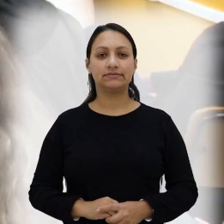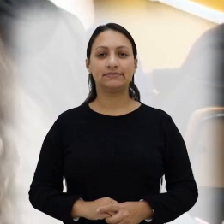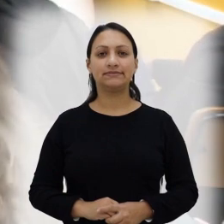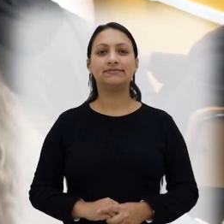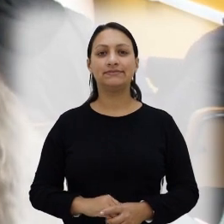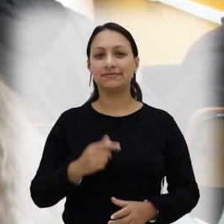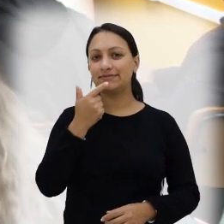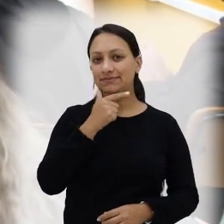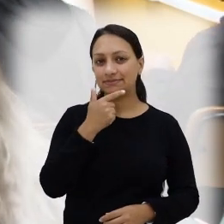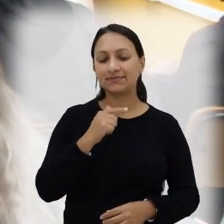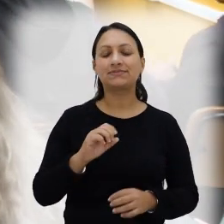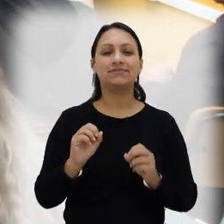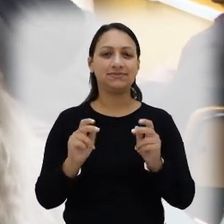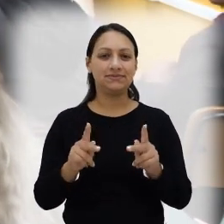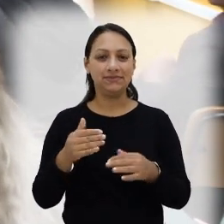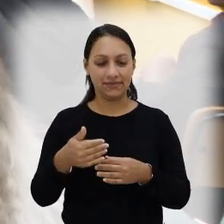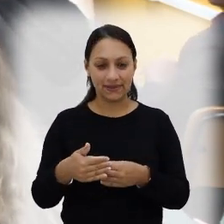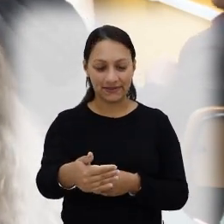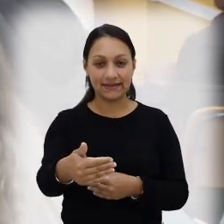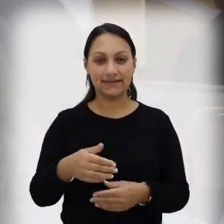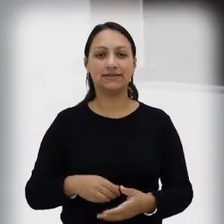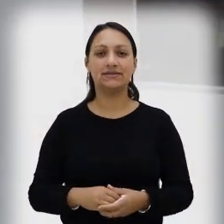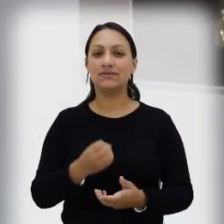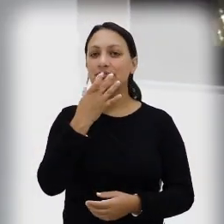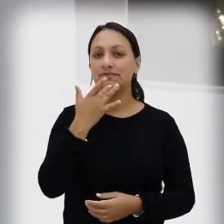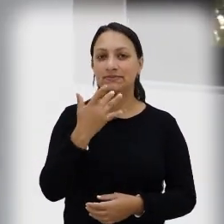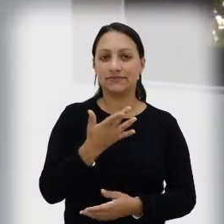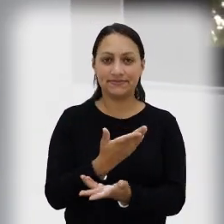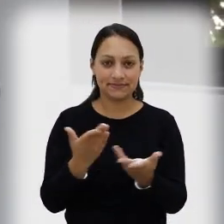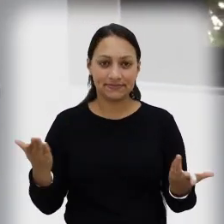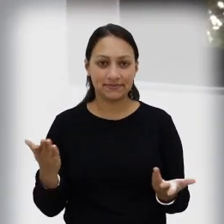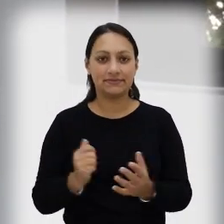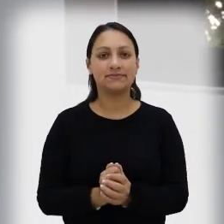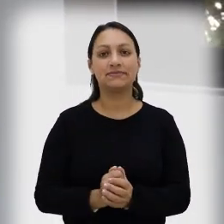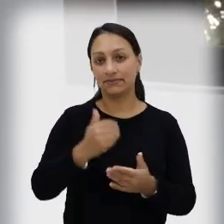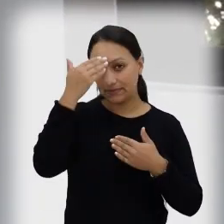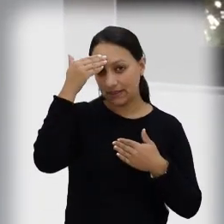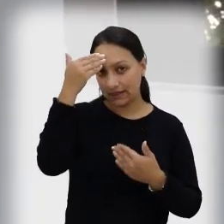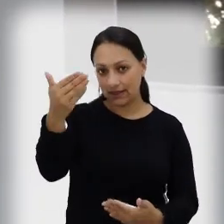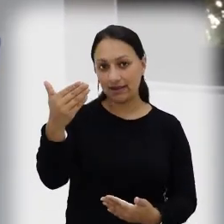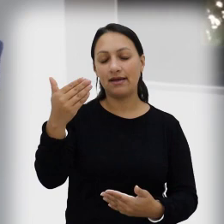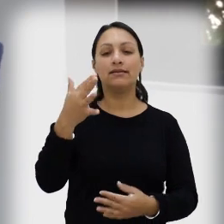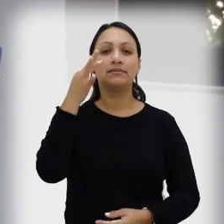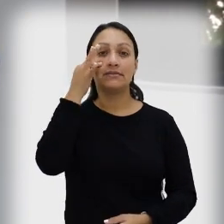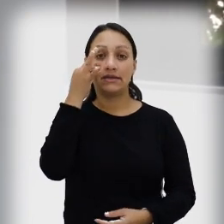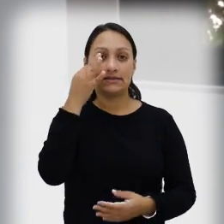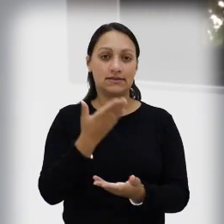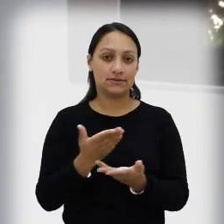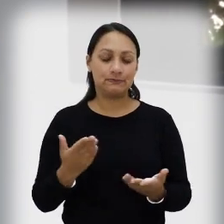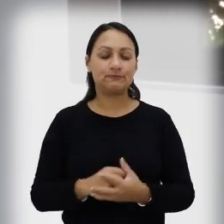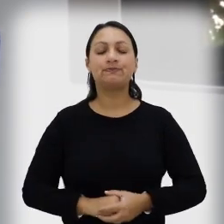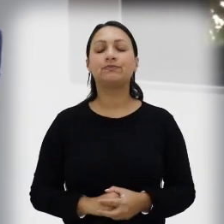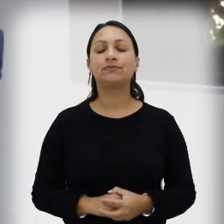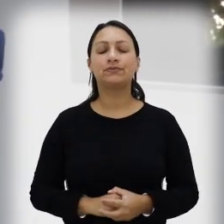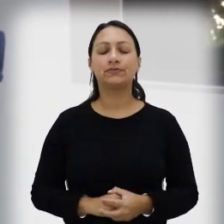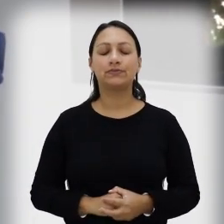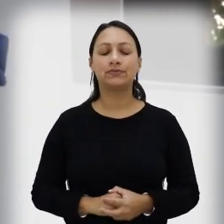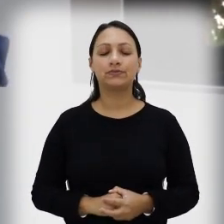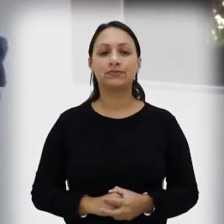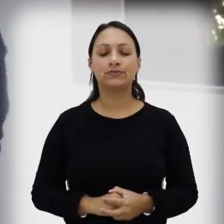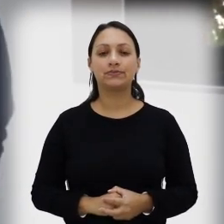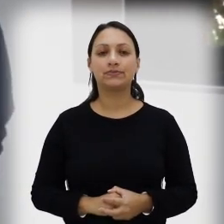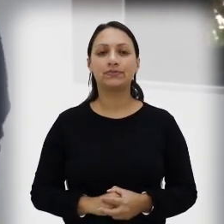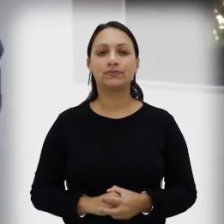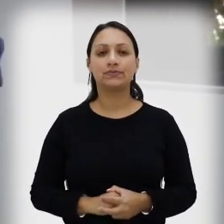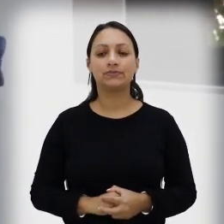Tá bom, Marcos. Vamos lá, então. Então, gente, boa tarde a vocês. Obrigada aí pela presença de todos, né? A gente